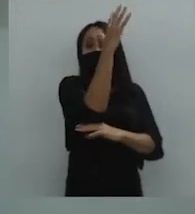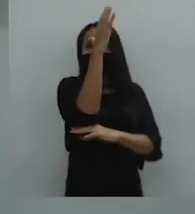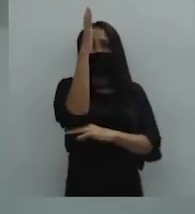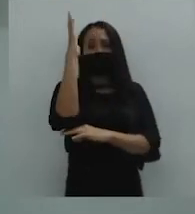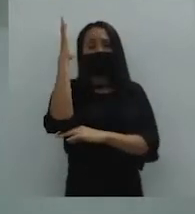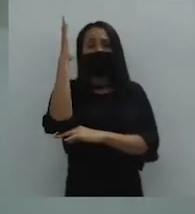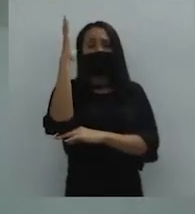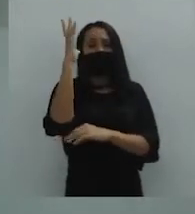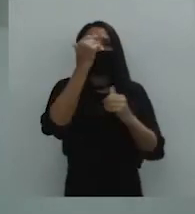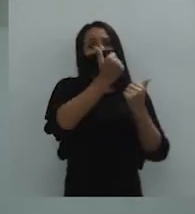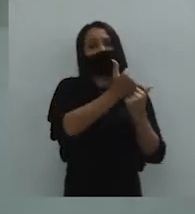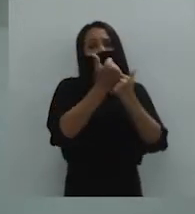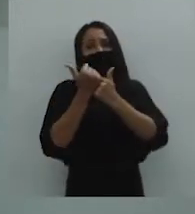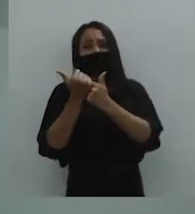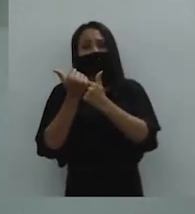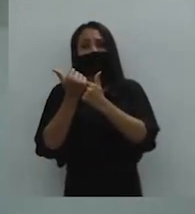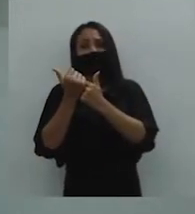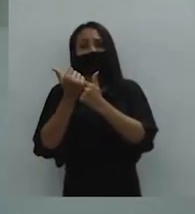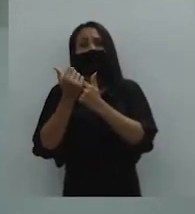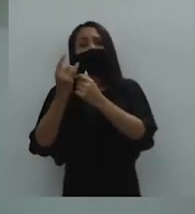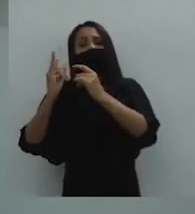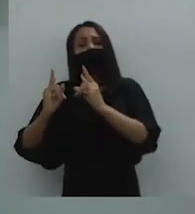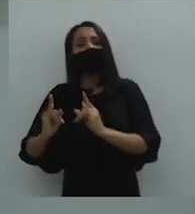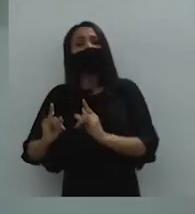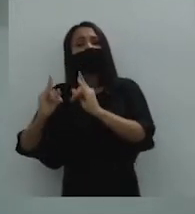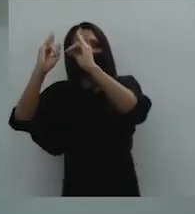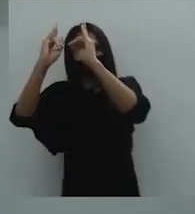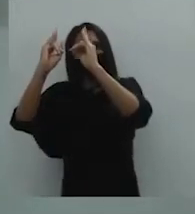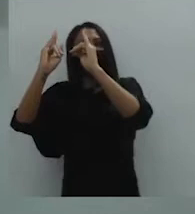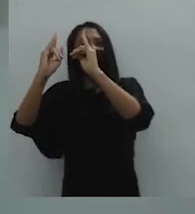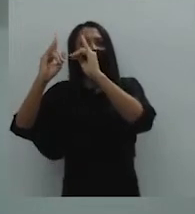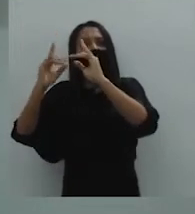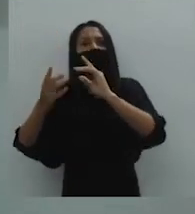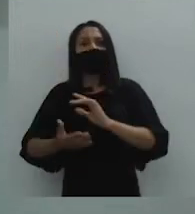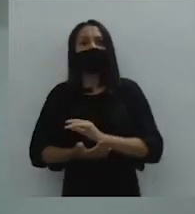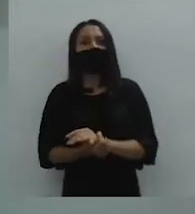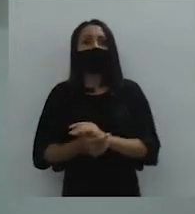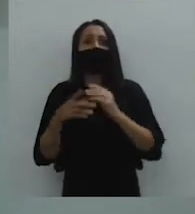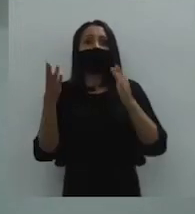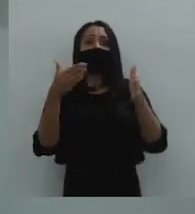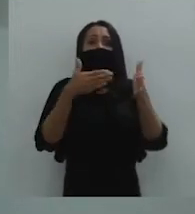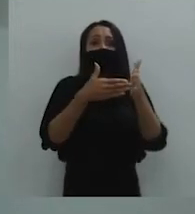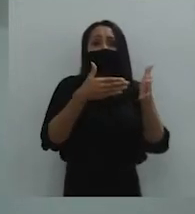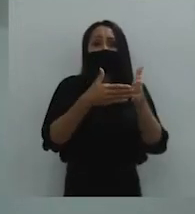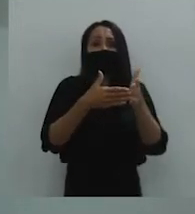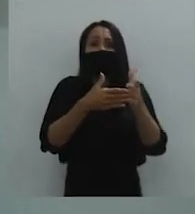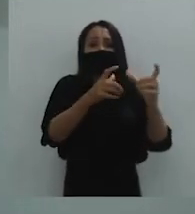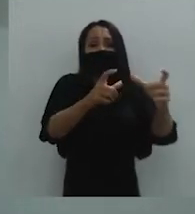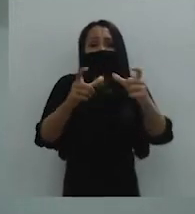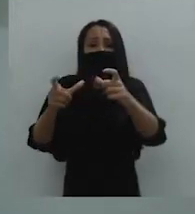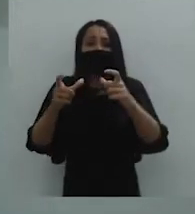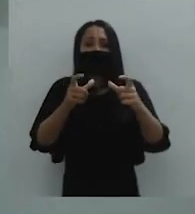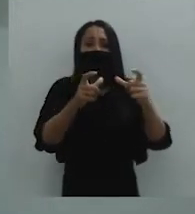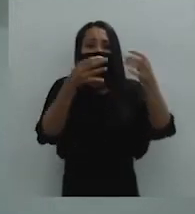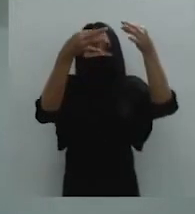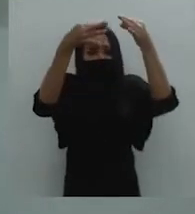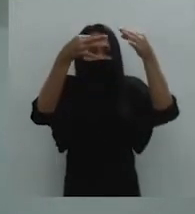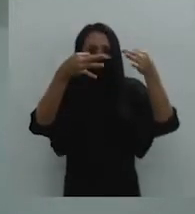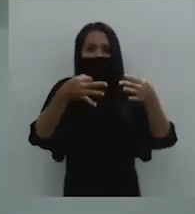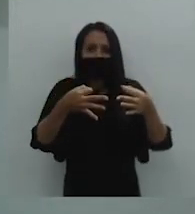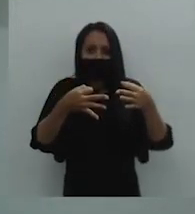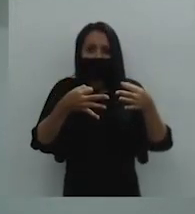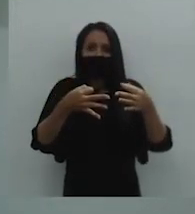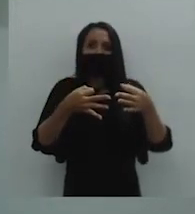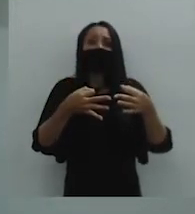substituídas por construções. Veja que aqui ele delimitou a localização exata de onde deveria